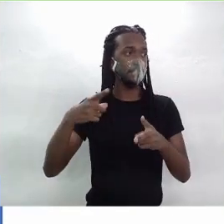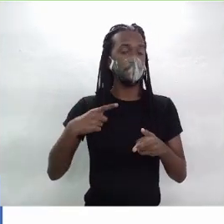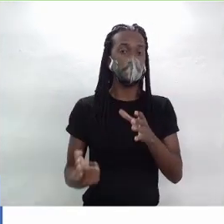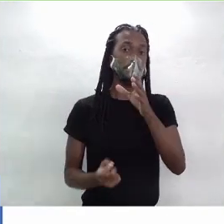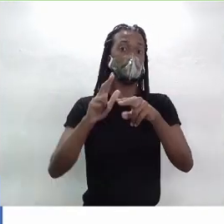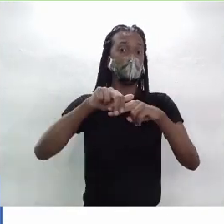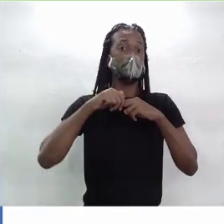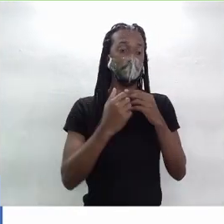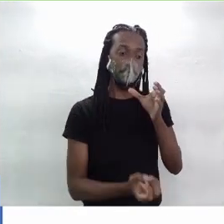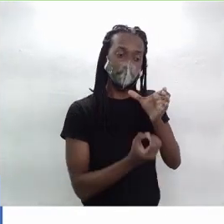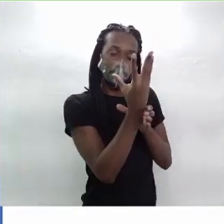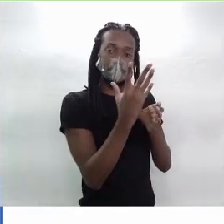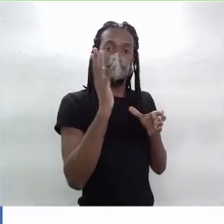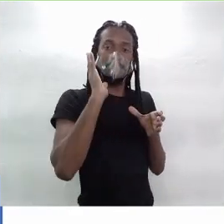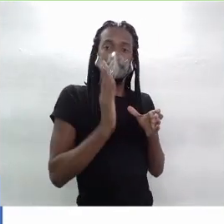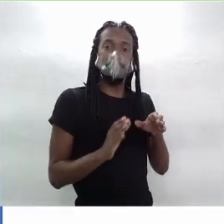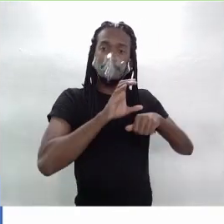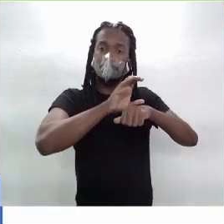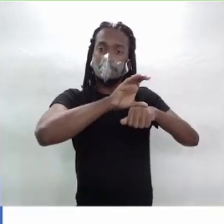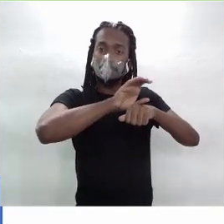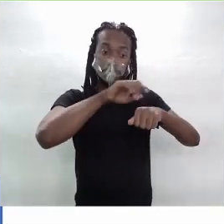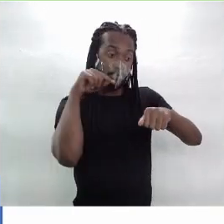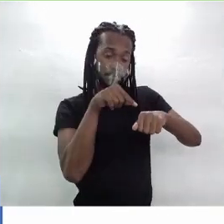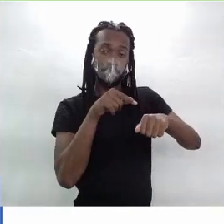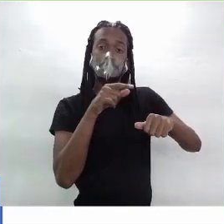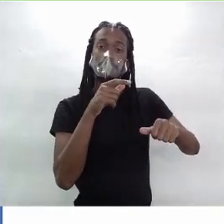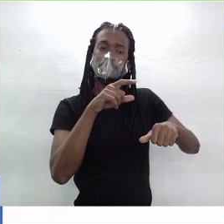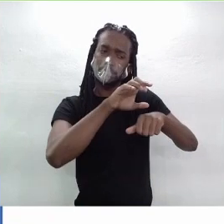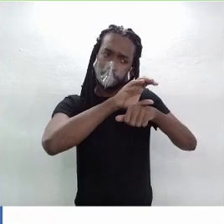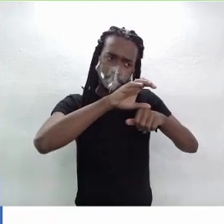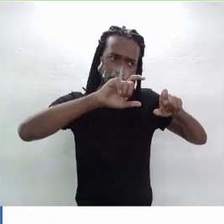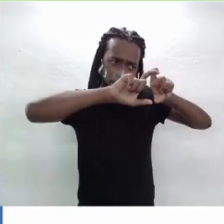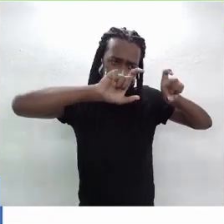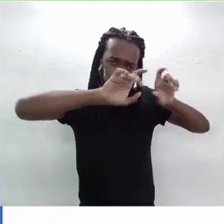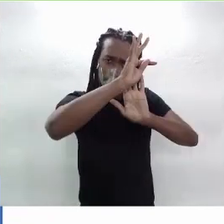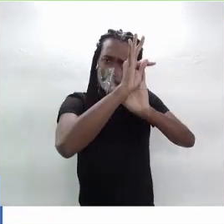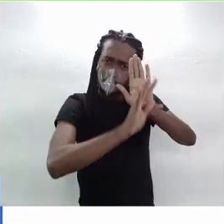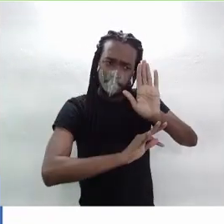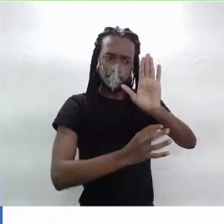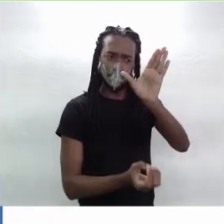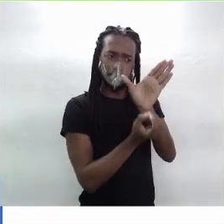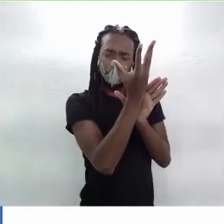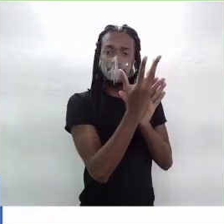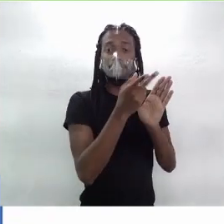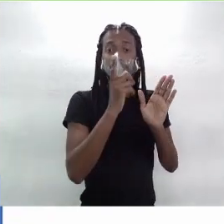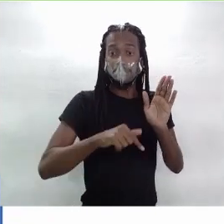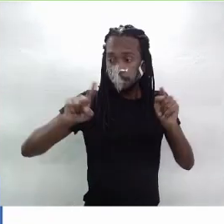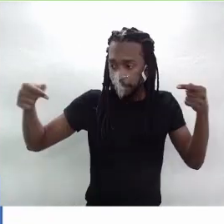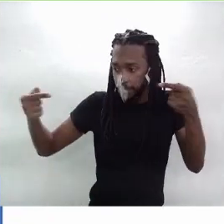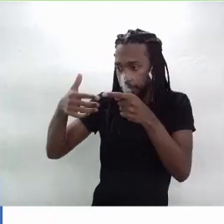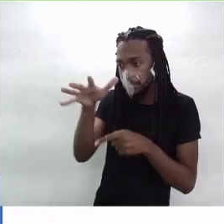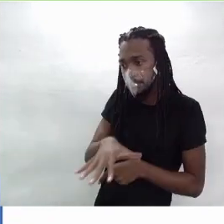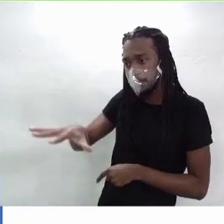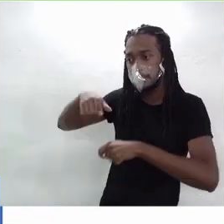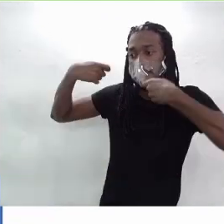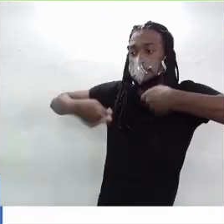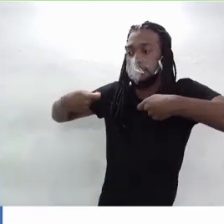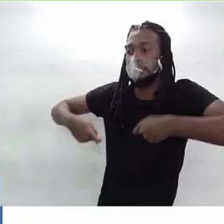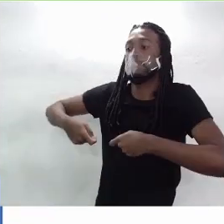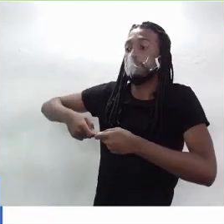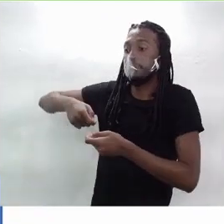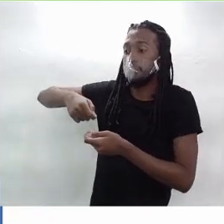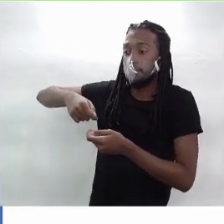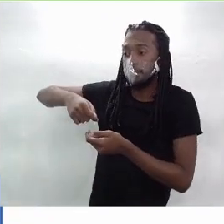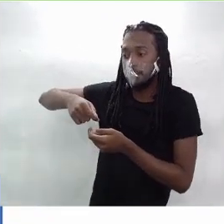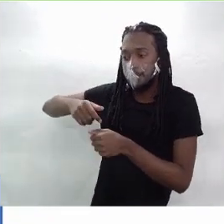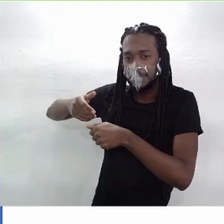texto constitucional que correspondesse às necessidades imediatas e futuras